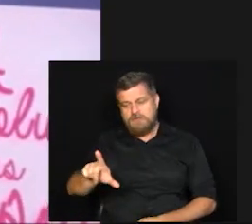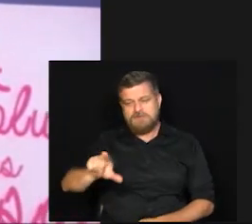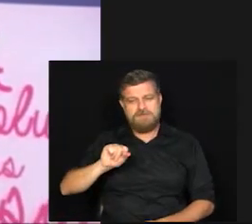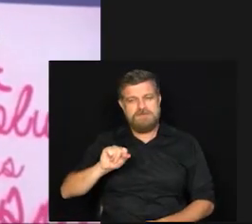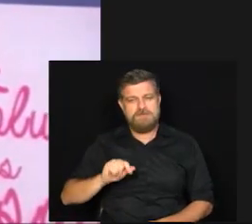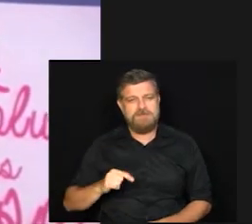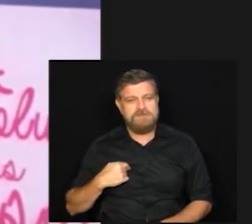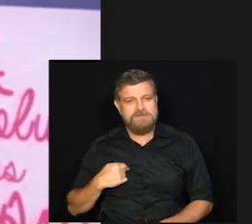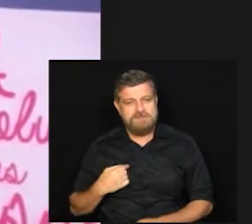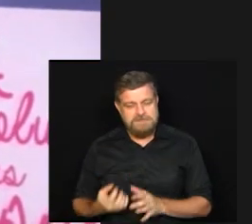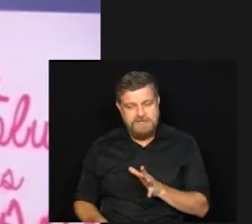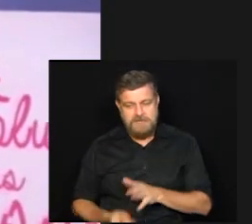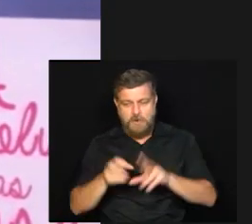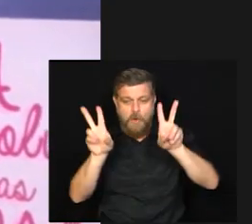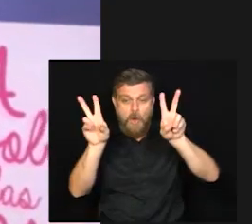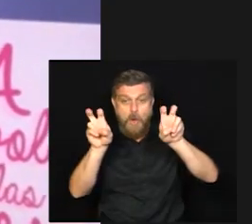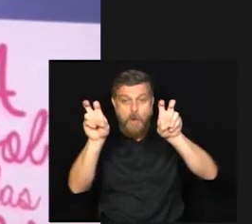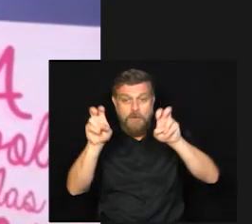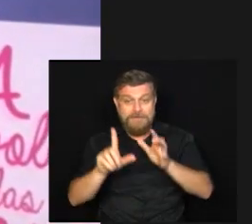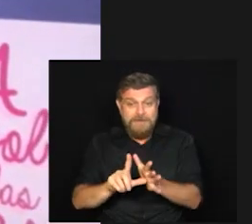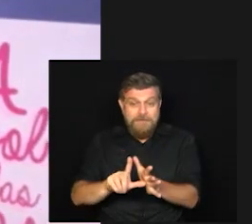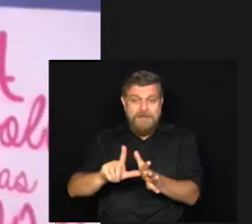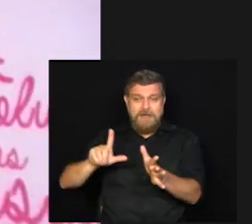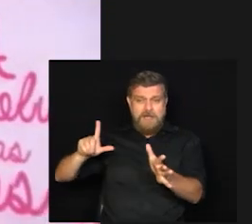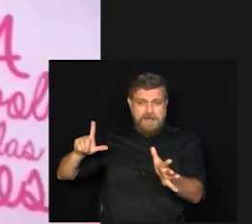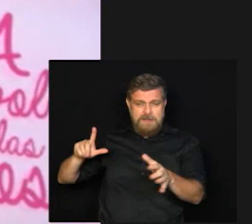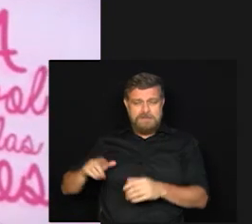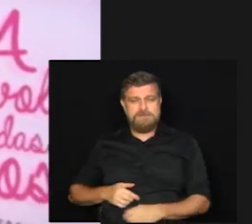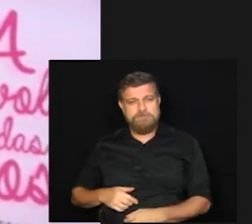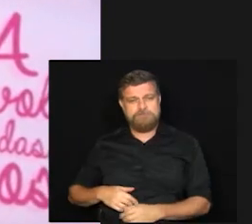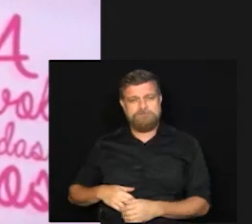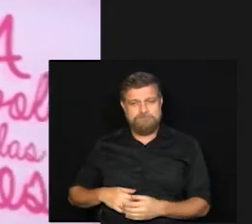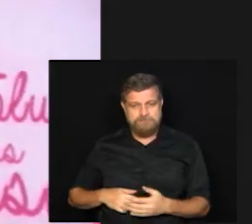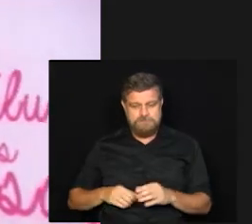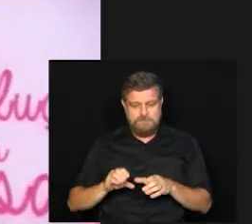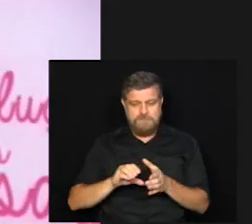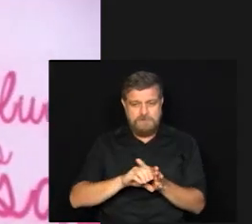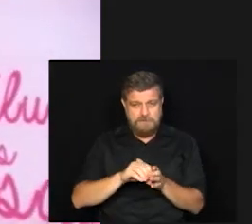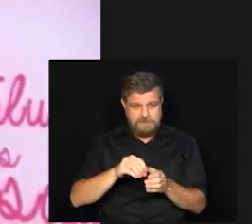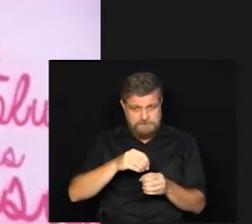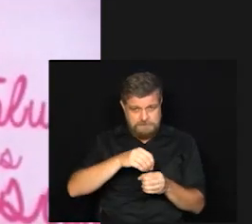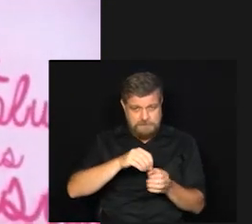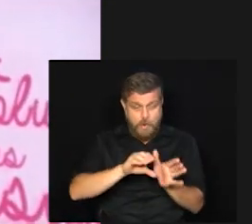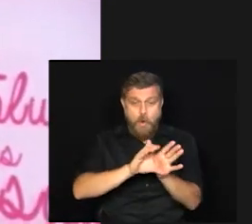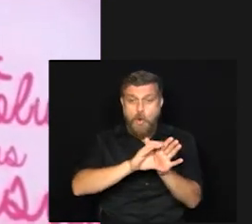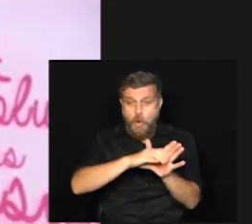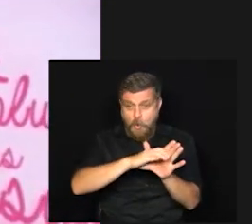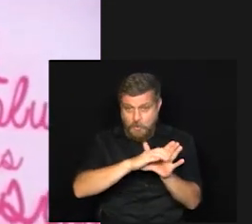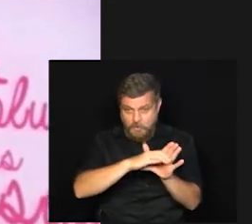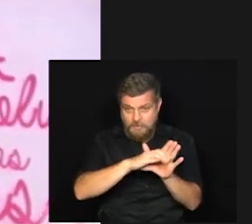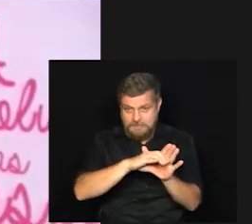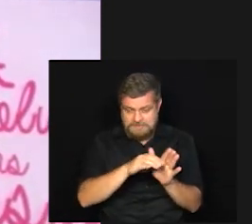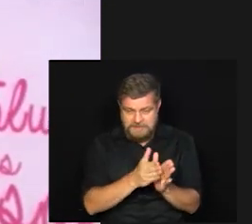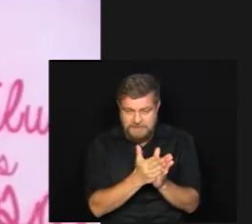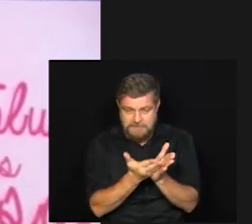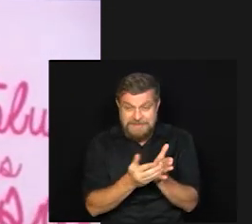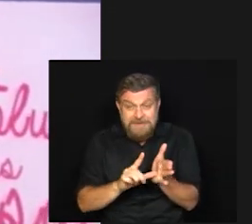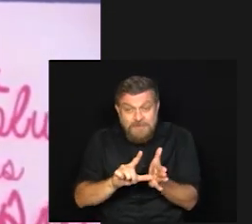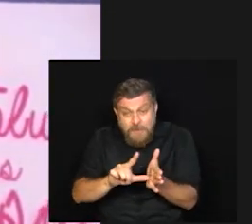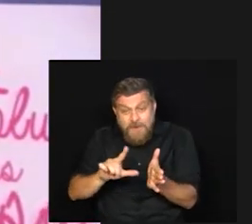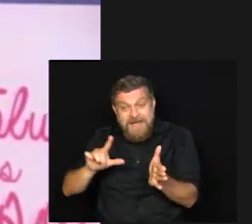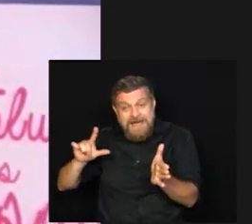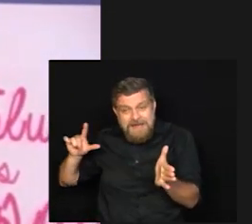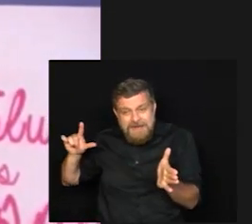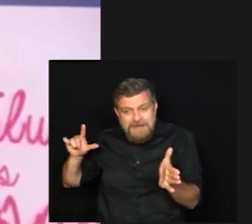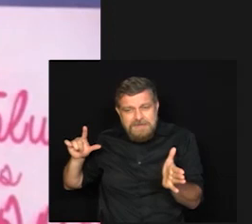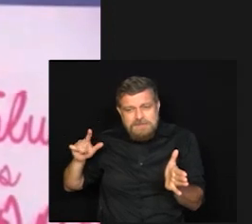gente cria o tema antes, a gente desenvolve o conceito do livro antes, né? E a gente vem